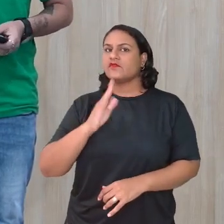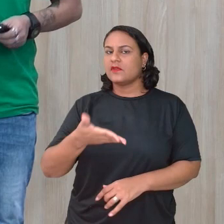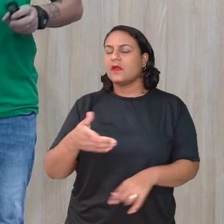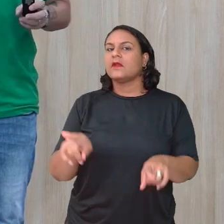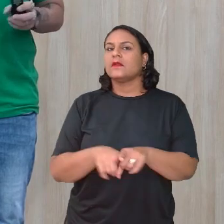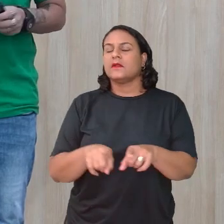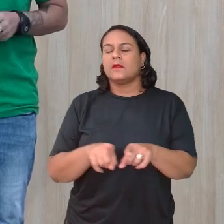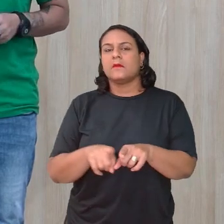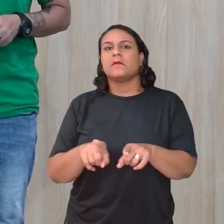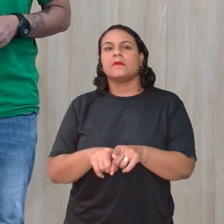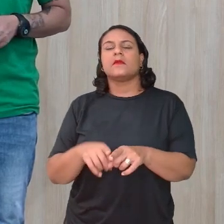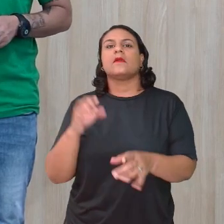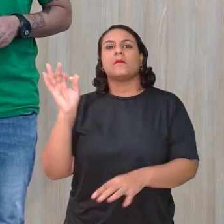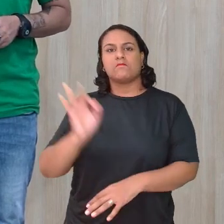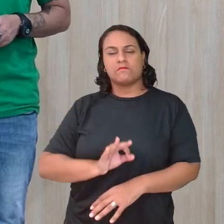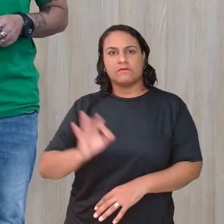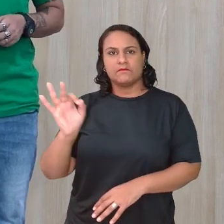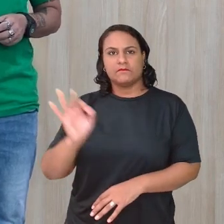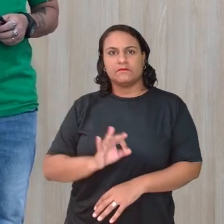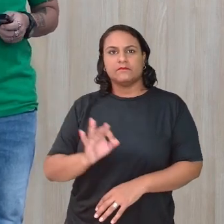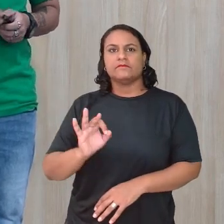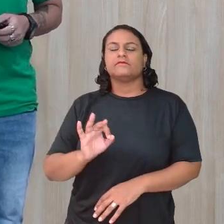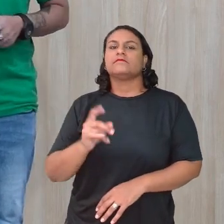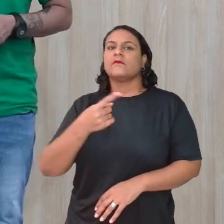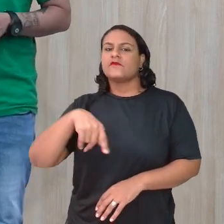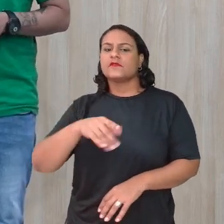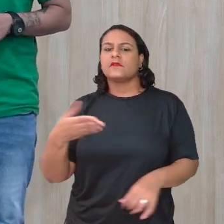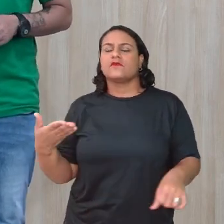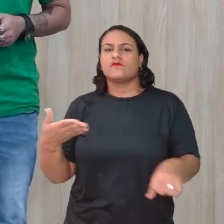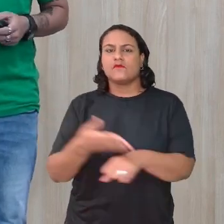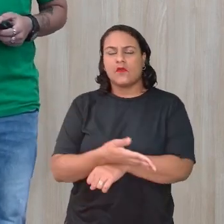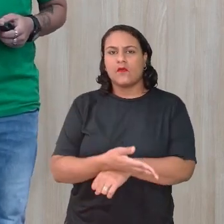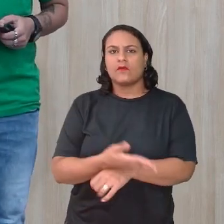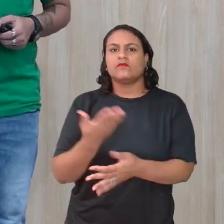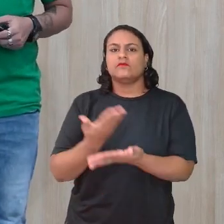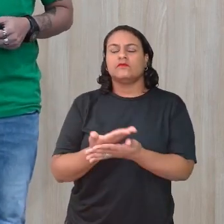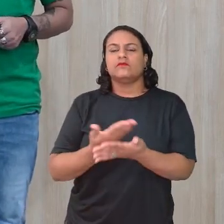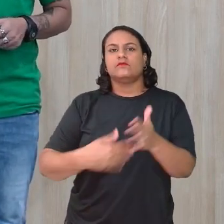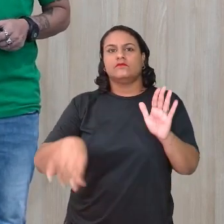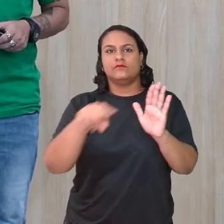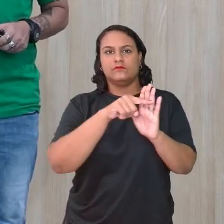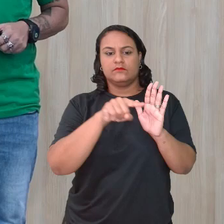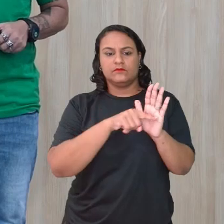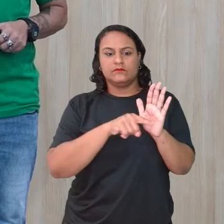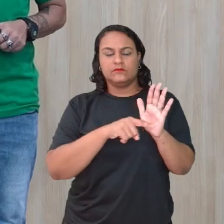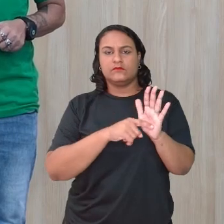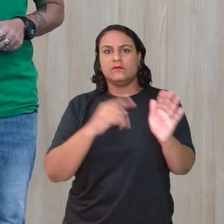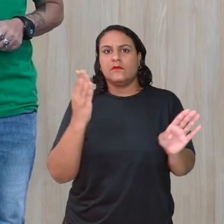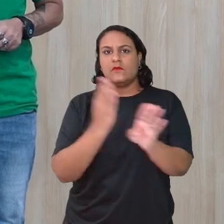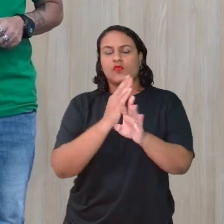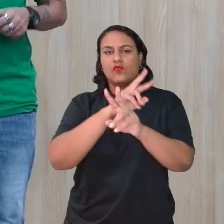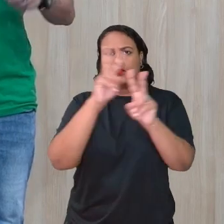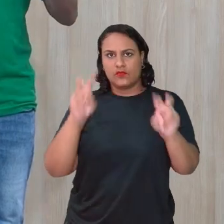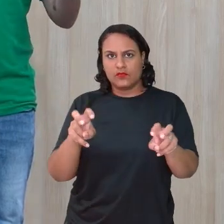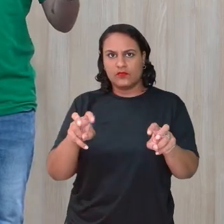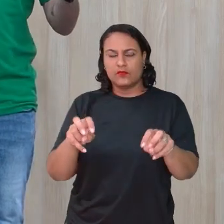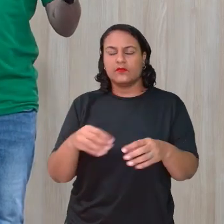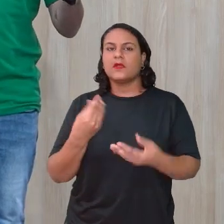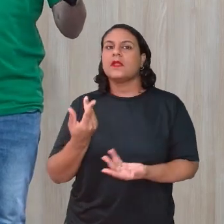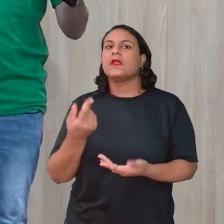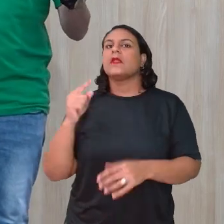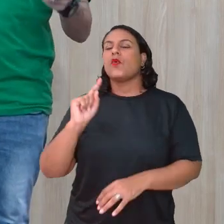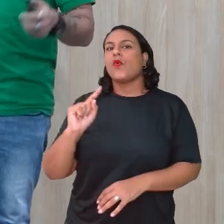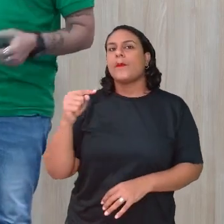sua pesquisa sobre as aulas que nós já fizemos, ou então pede aí para teu professor, tua professora te ensinar como é que tu passa de fração para